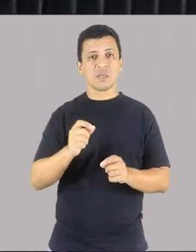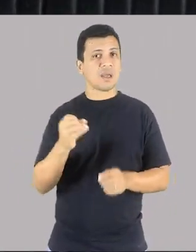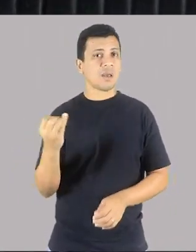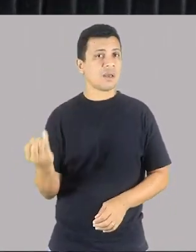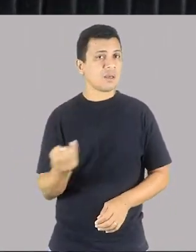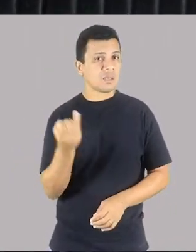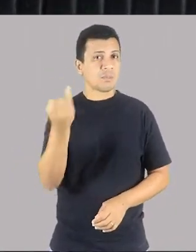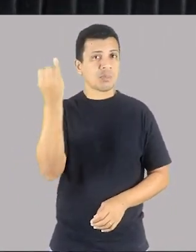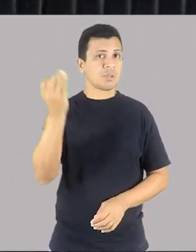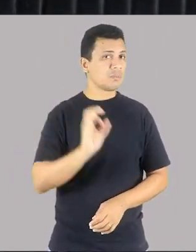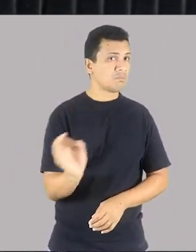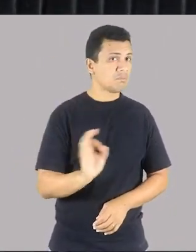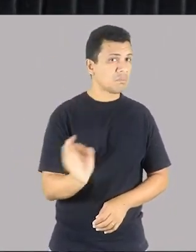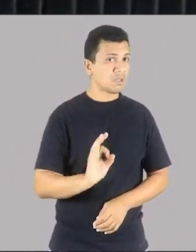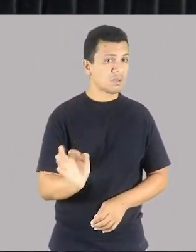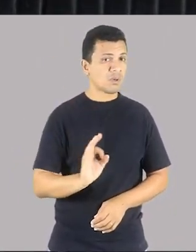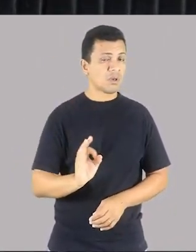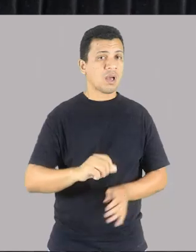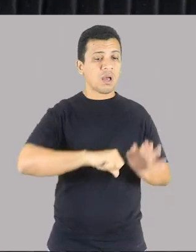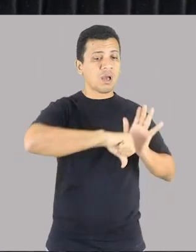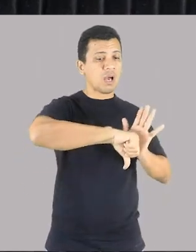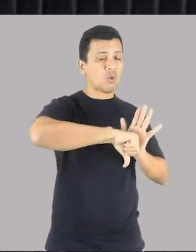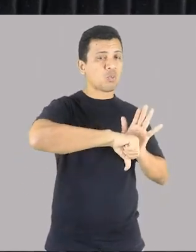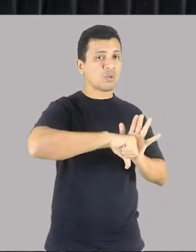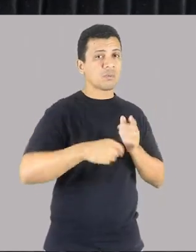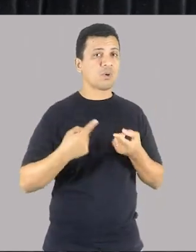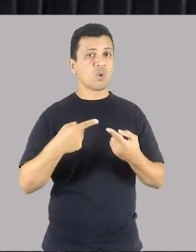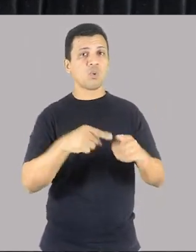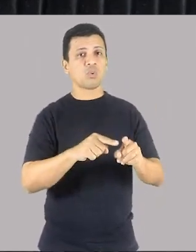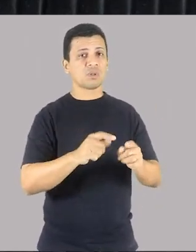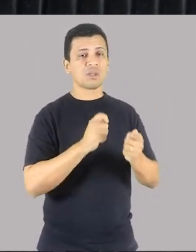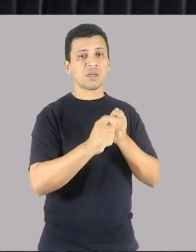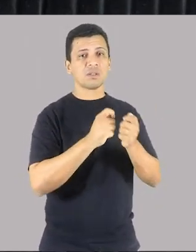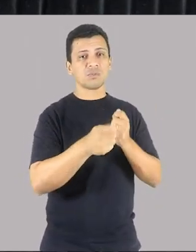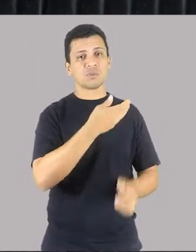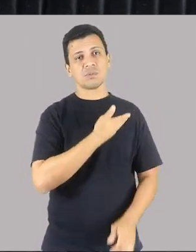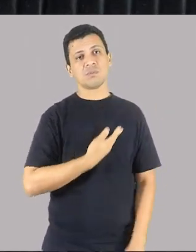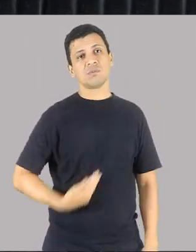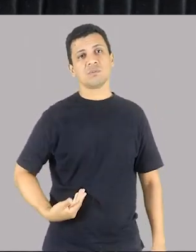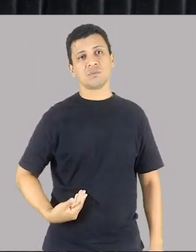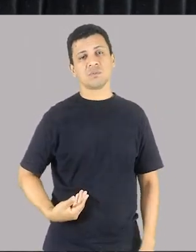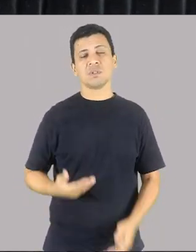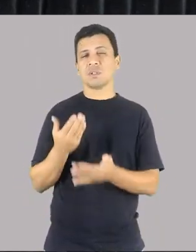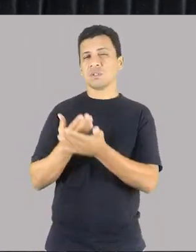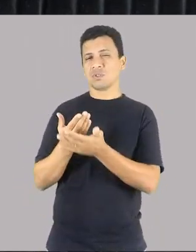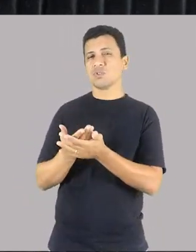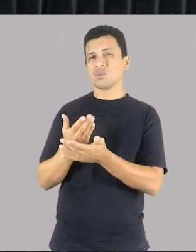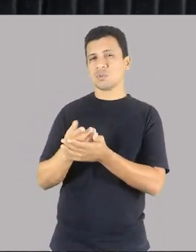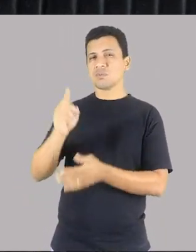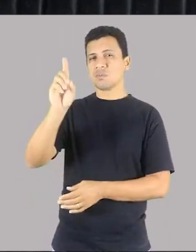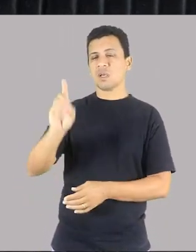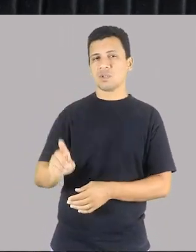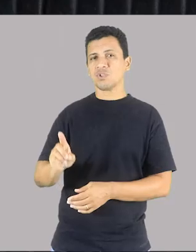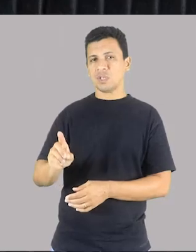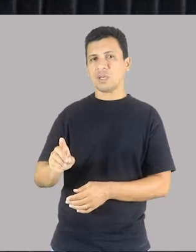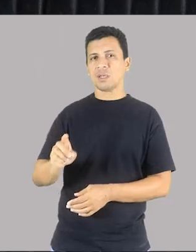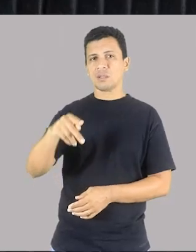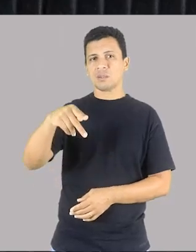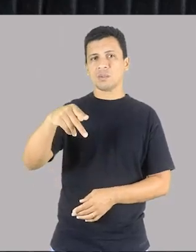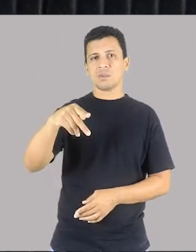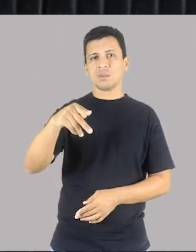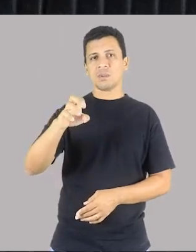Sobre a indisponibilidade, podemos observar aqui na súmula 599, 599 do STJ,